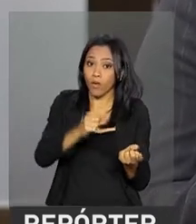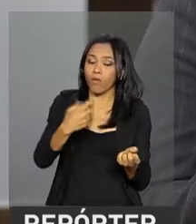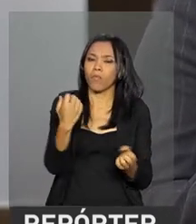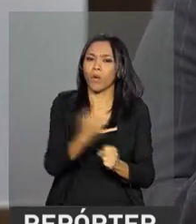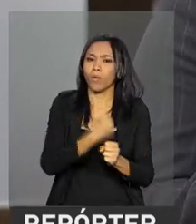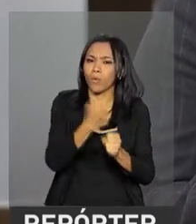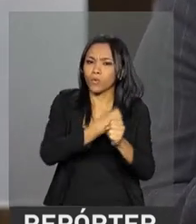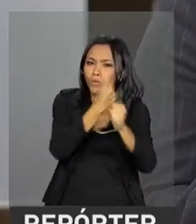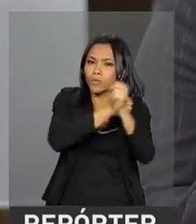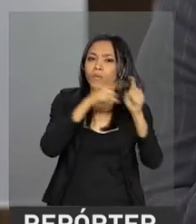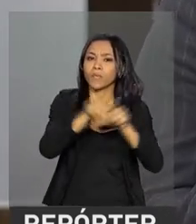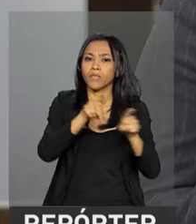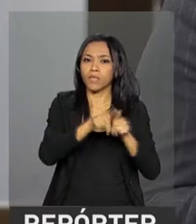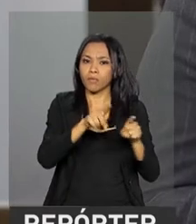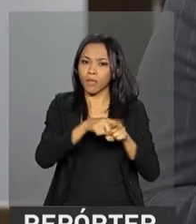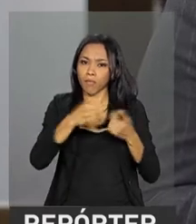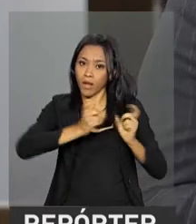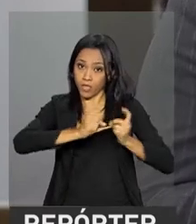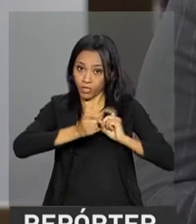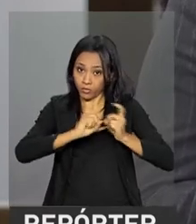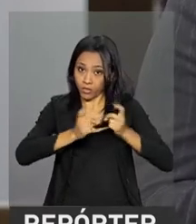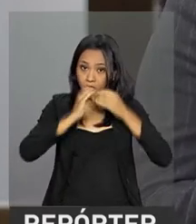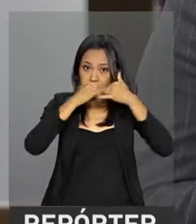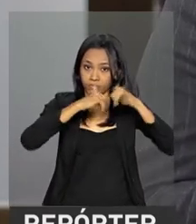operação da linha. O deságio médio foi de